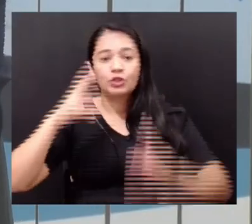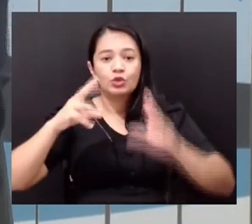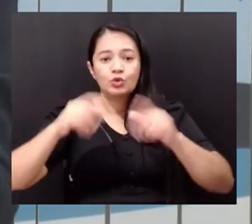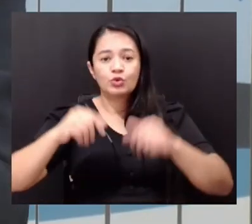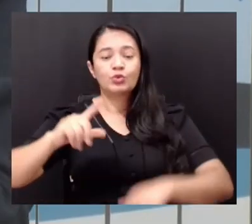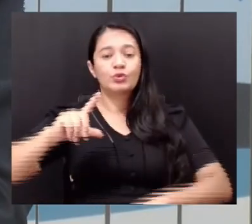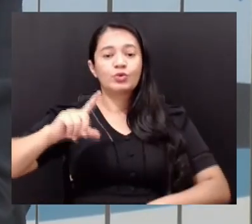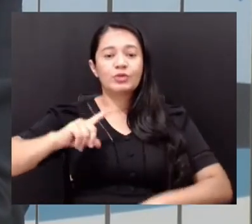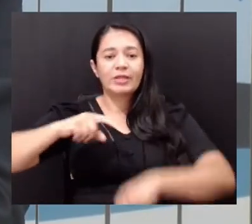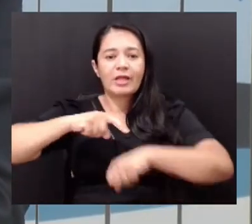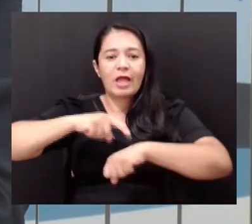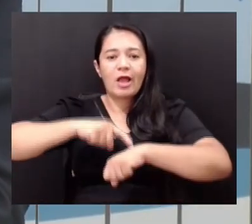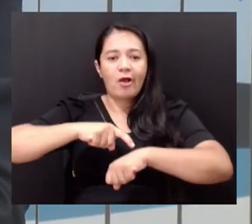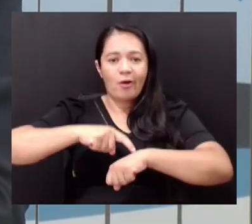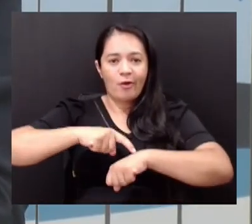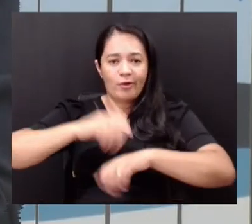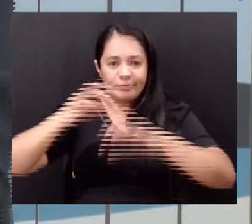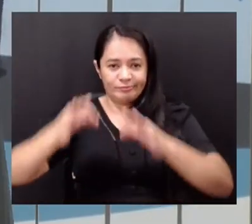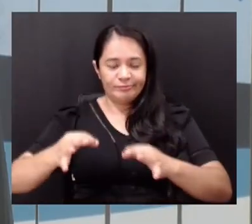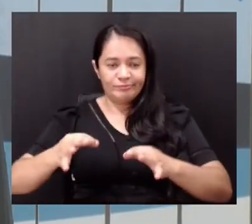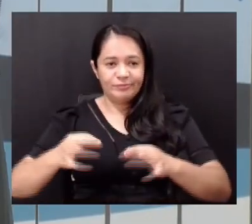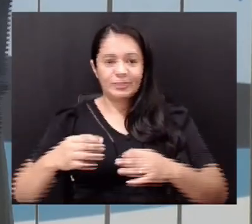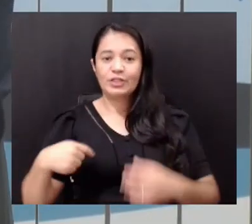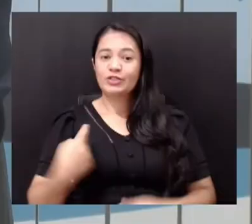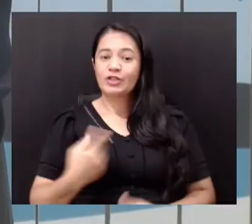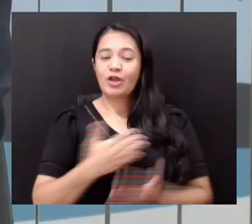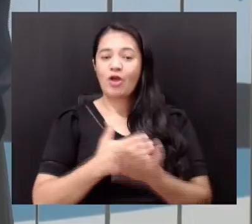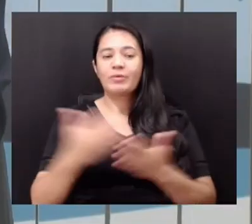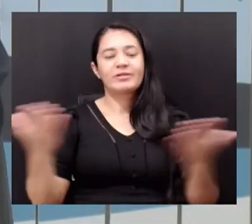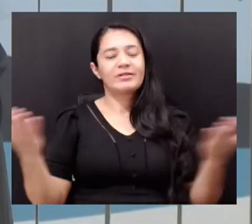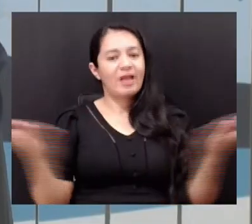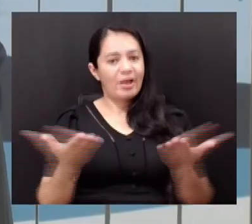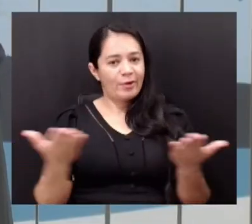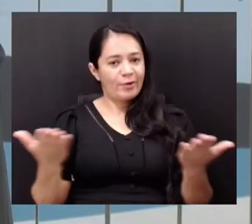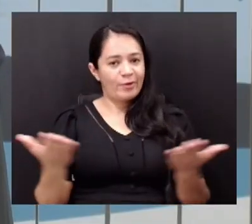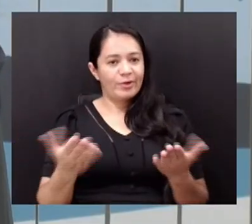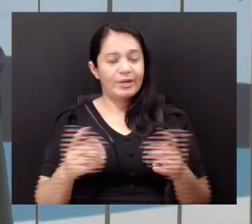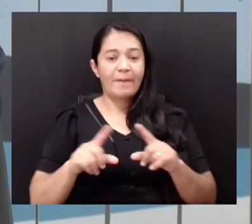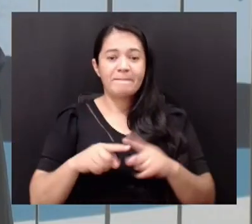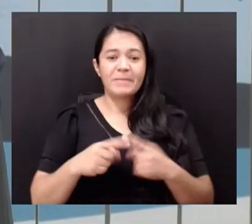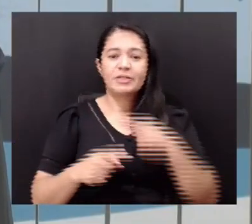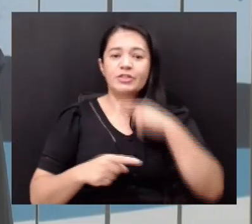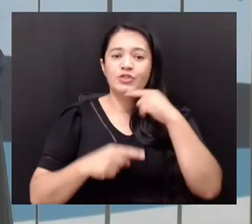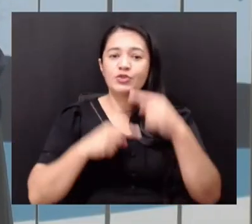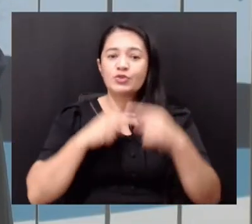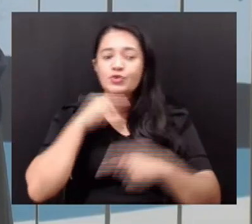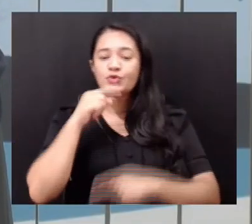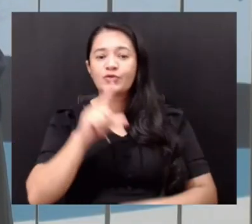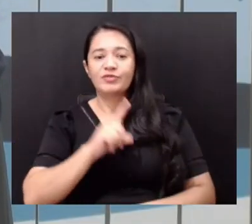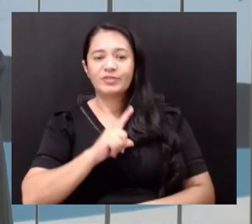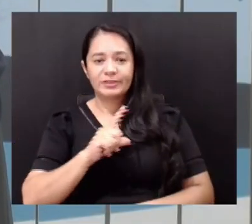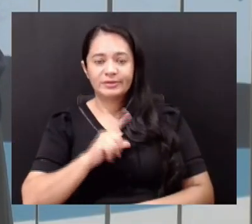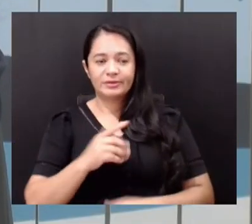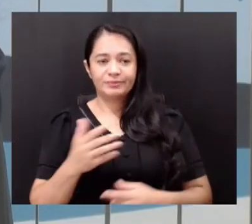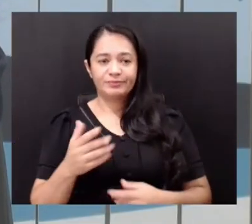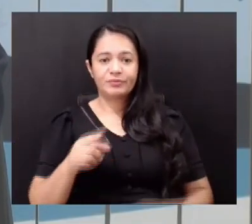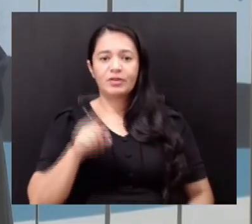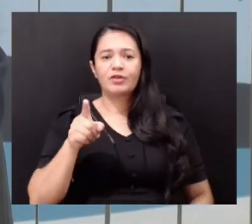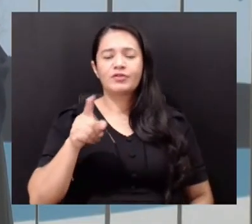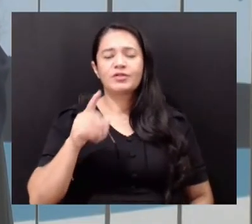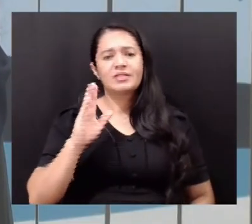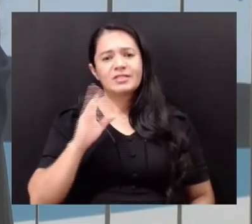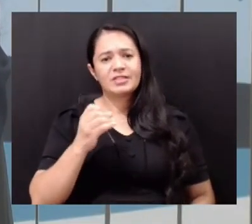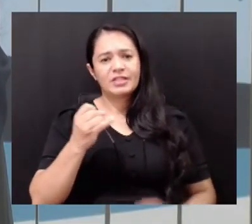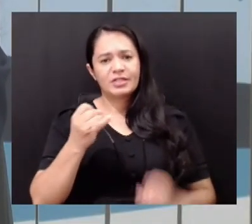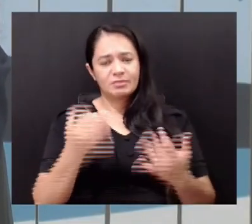maturidade. A gente vai começar agora. Sim. Então, existem muitas dúvidas. Tem esse prazo, né, doutora, que a senhora falou, até dia